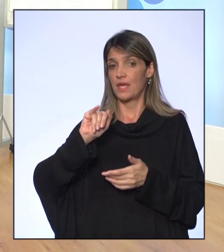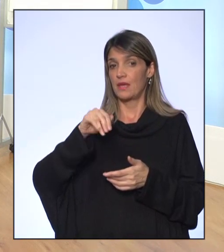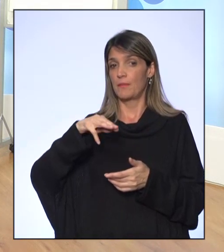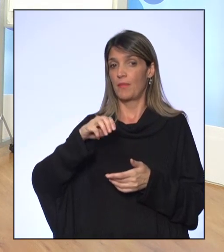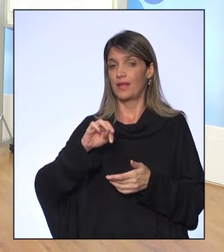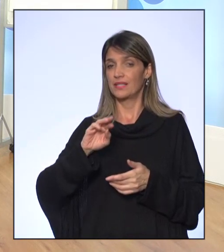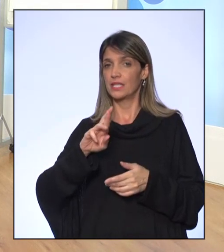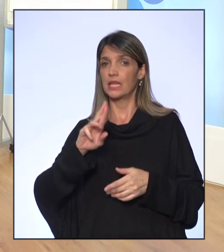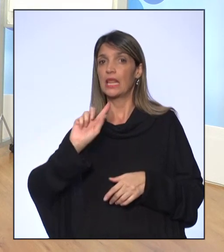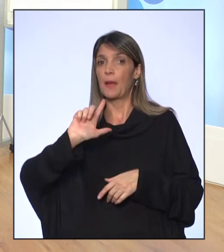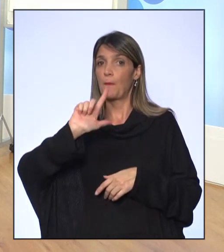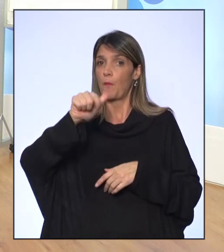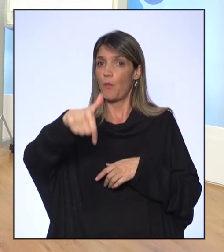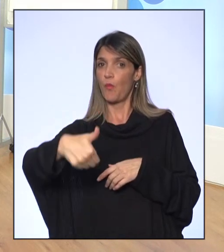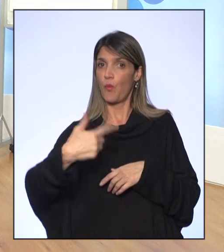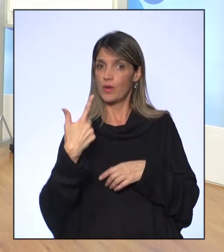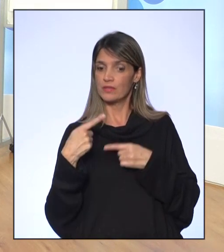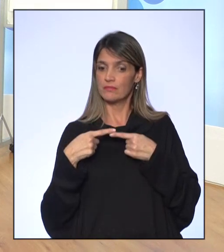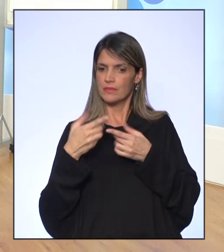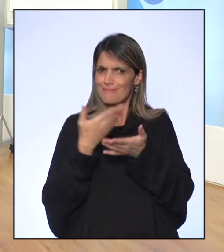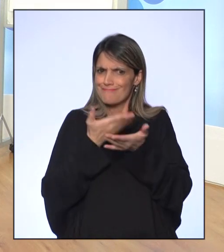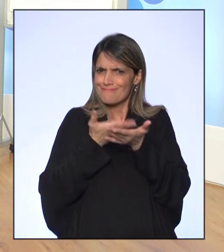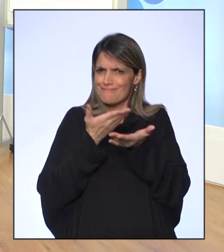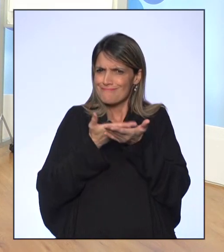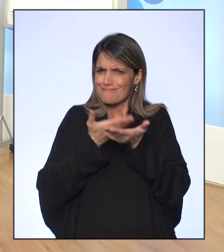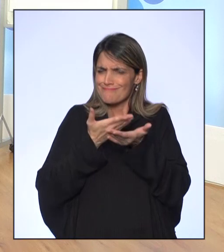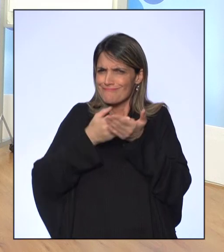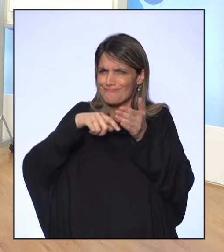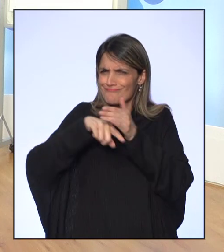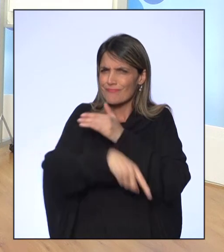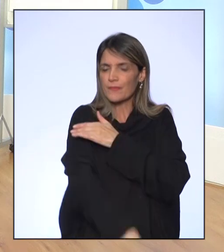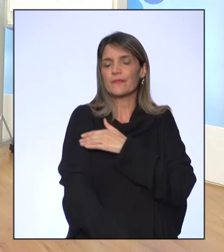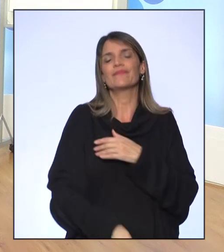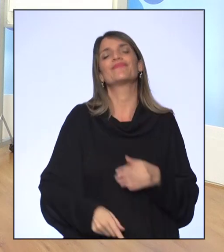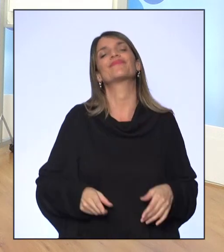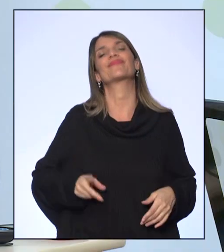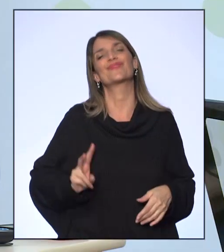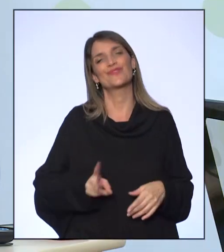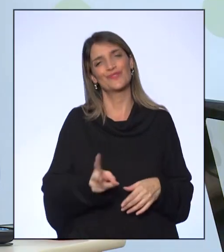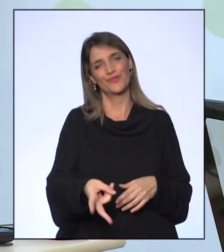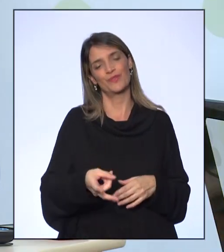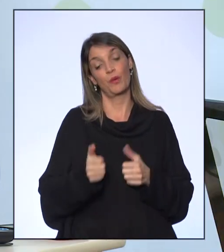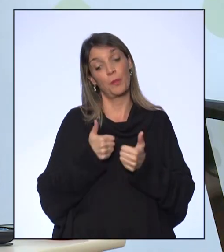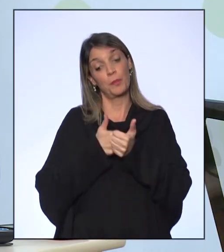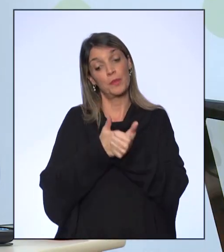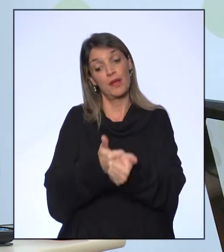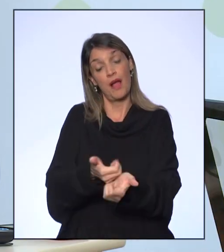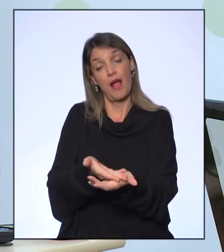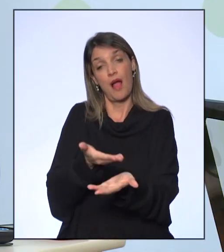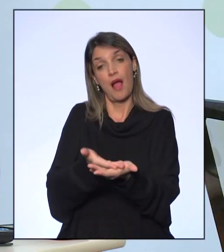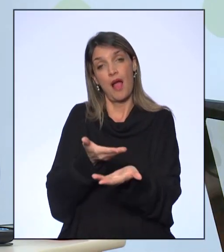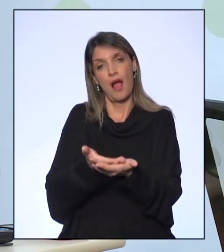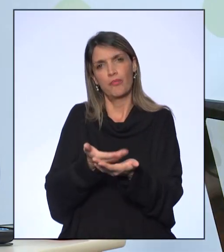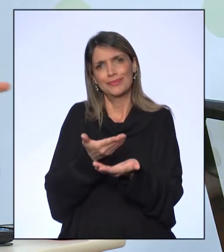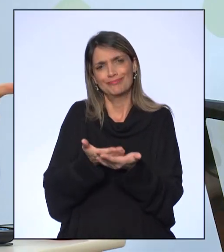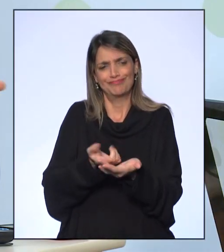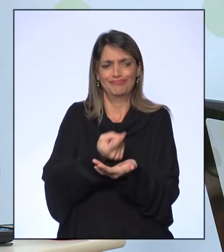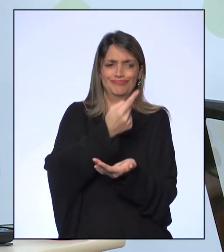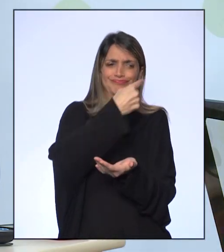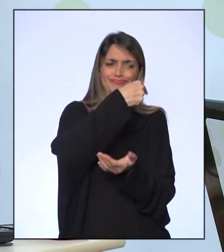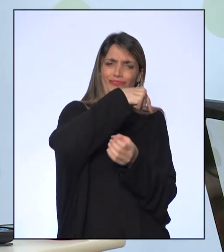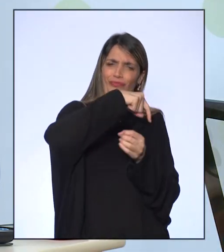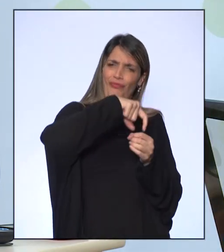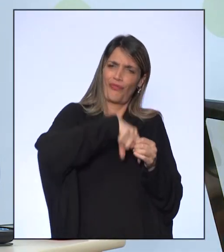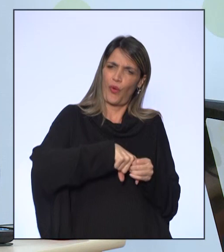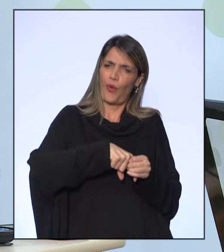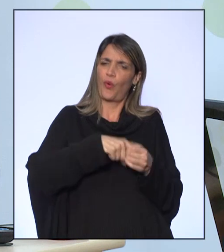estudos intensivos, né? Isso mesmo, tá É bom? isso aí. Continue acompanhando as aulas, revisem as aulas novamente, que estará disponível